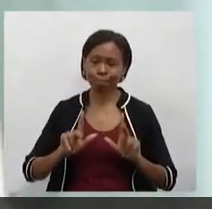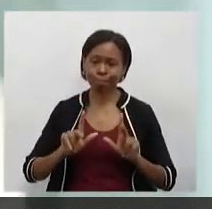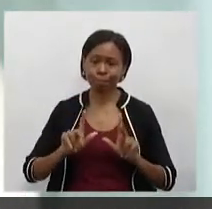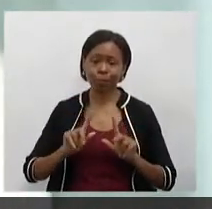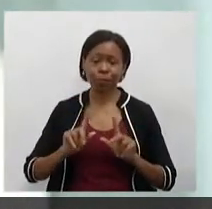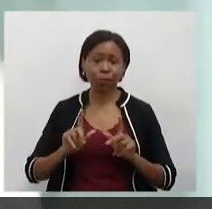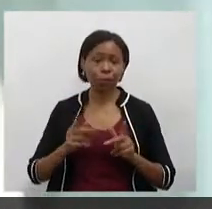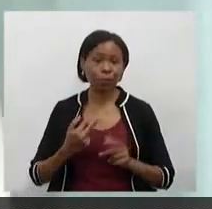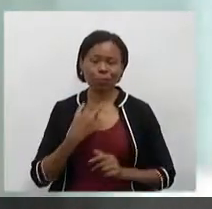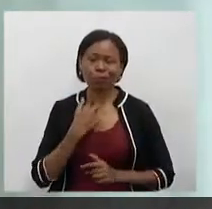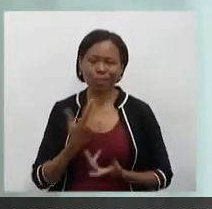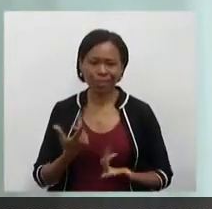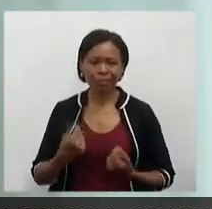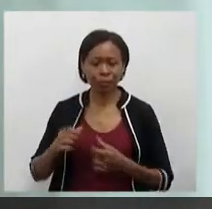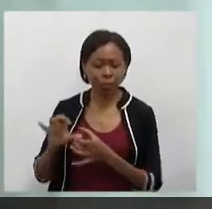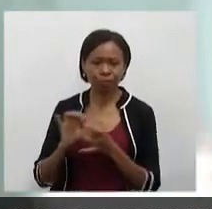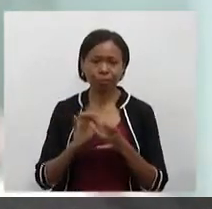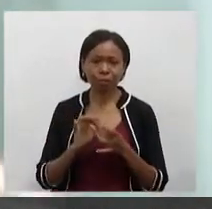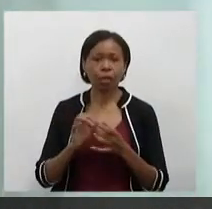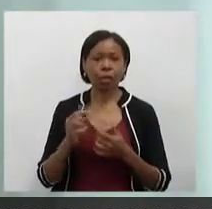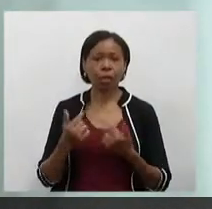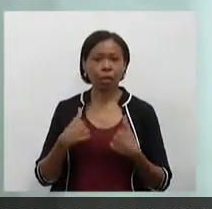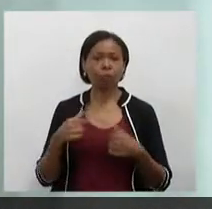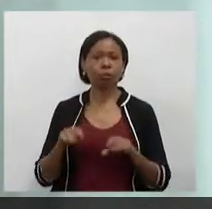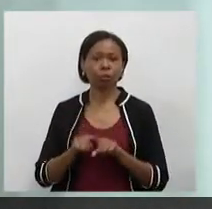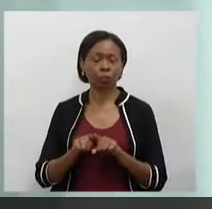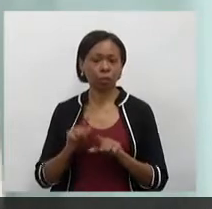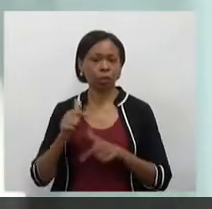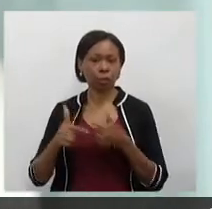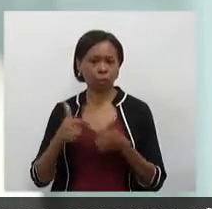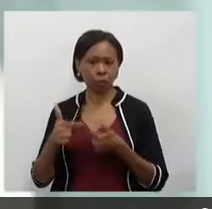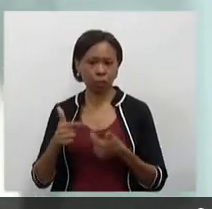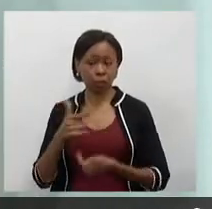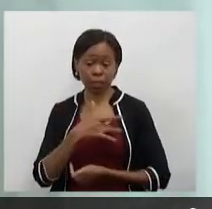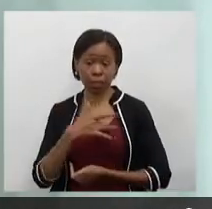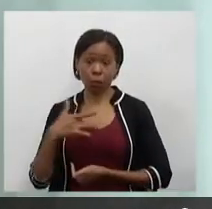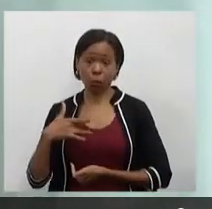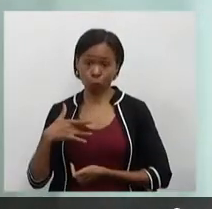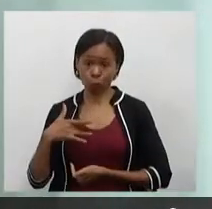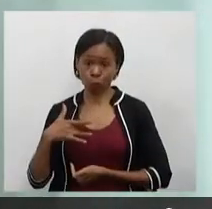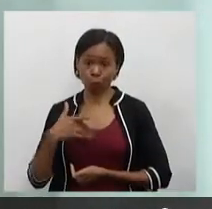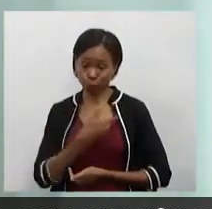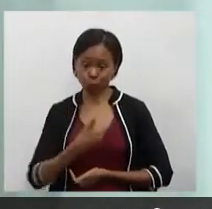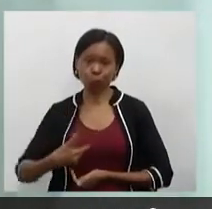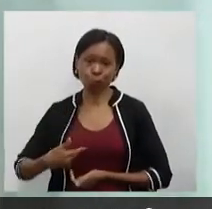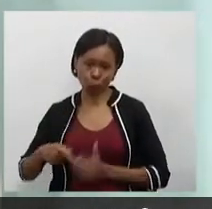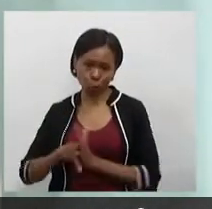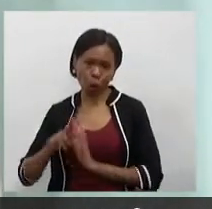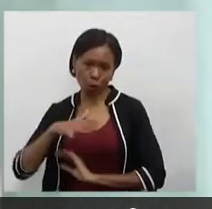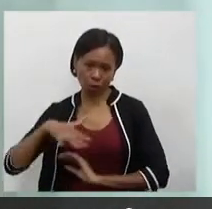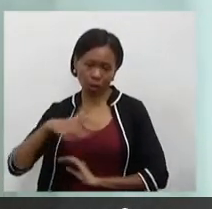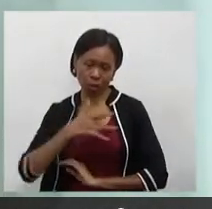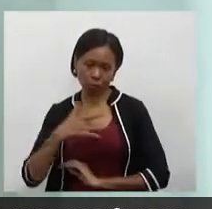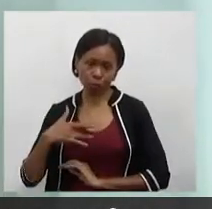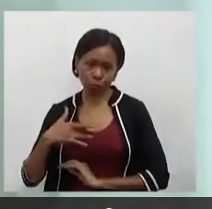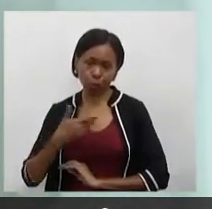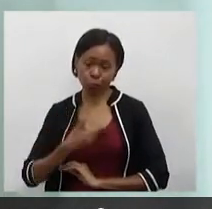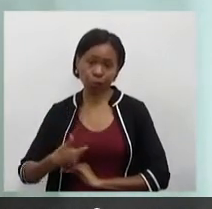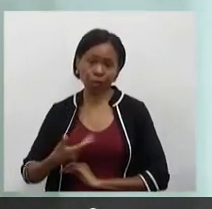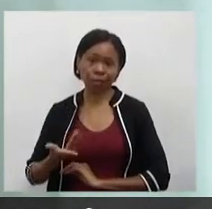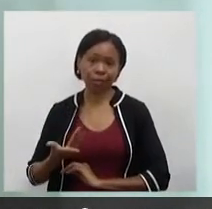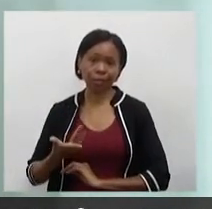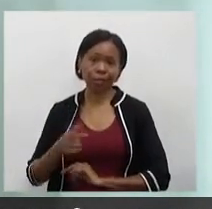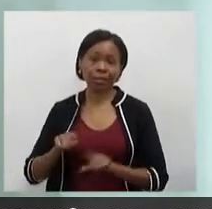saúde pública também, em saúde da família. Então, eu sei do que eu estou falando. Porque eu já trabalhei em vários lugares desse estado. E eu sei